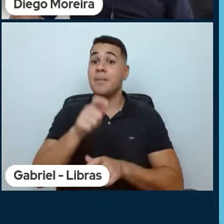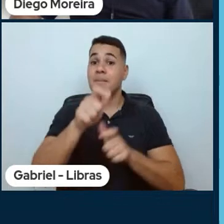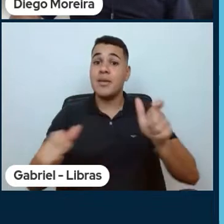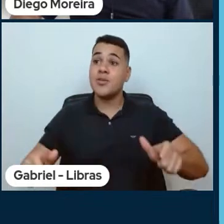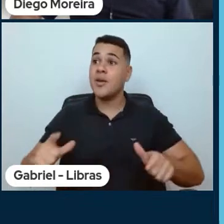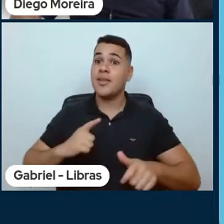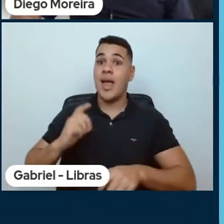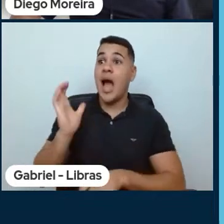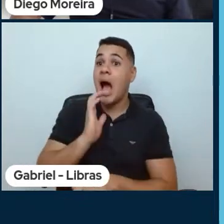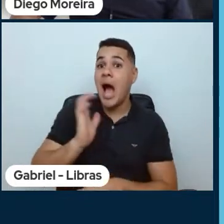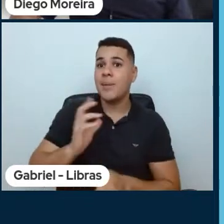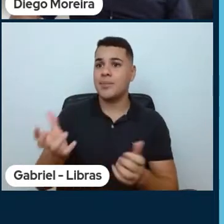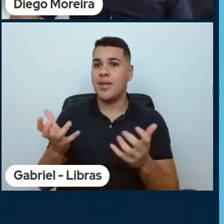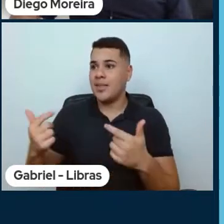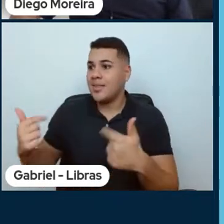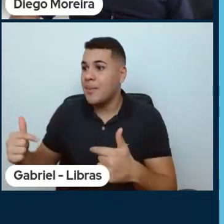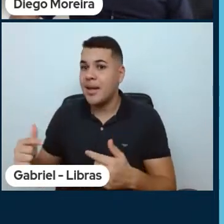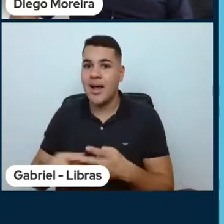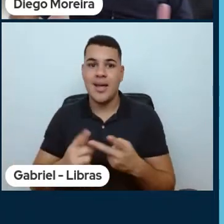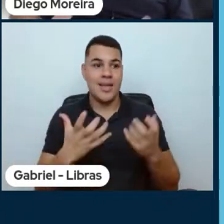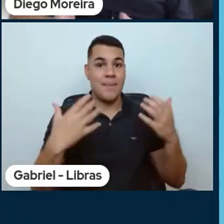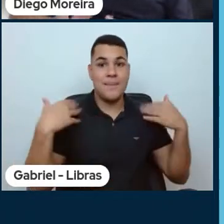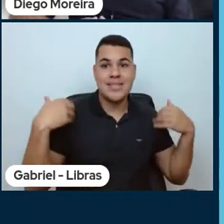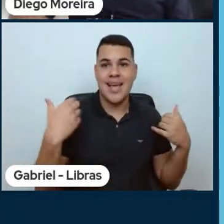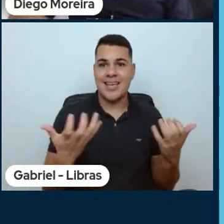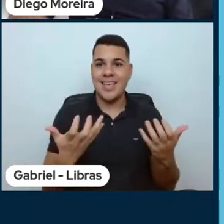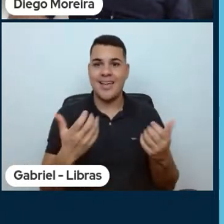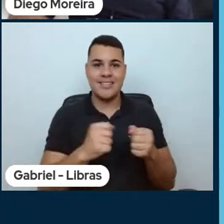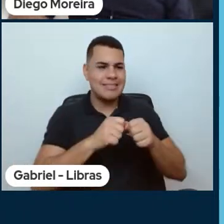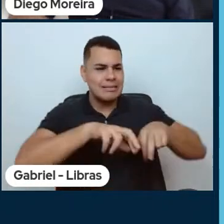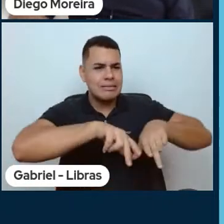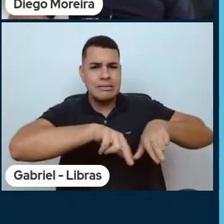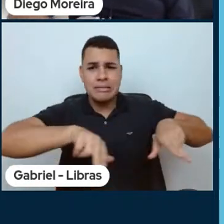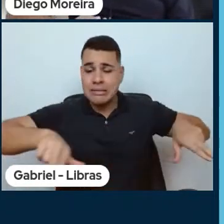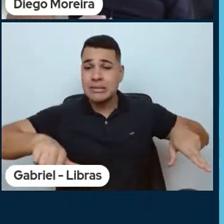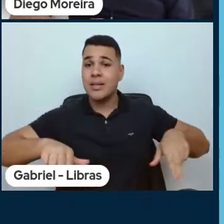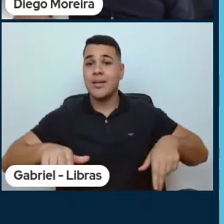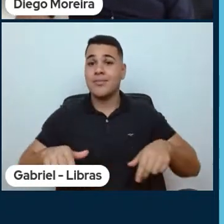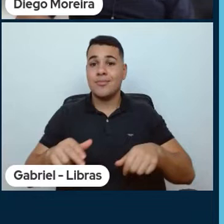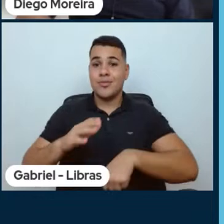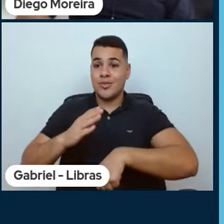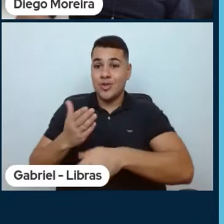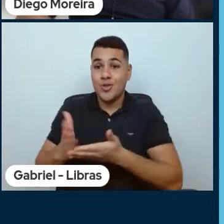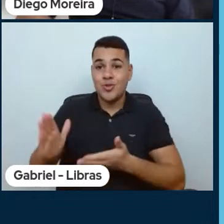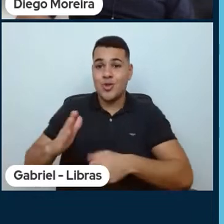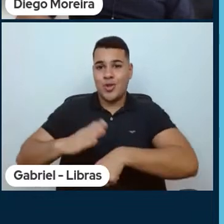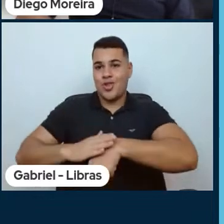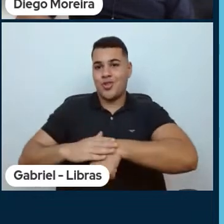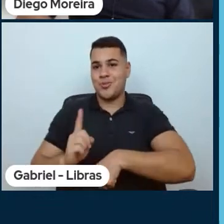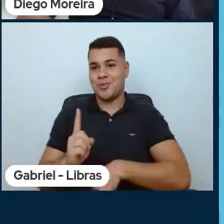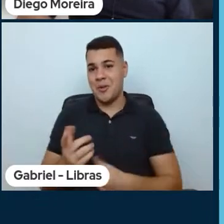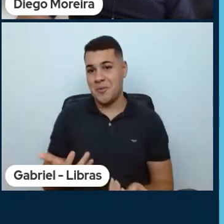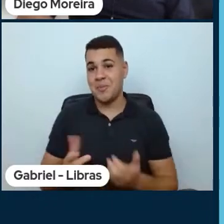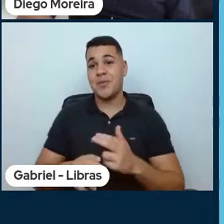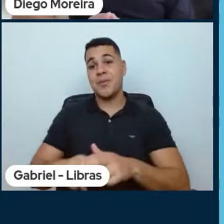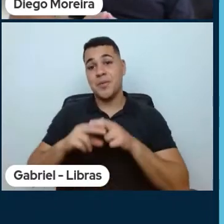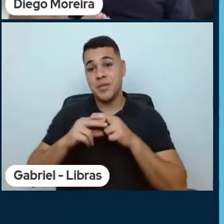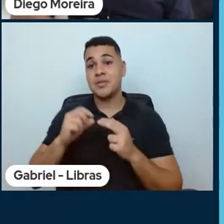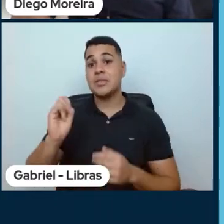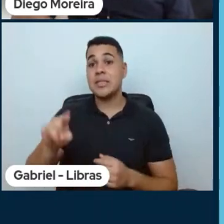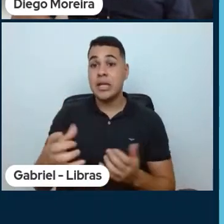e eles querem aproveitar o máximo possível do tempo que eles têm. Então o WhatsApp como ele trabalha de